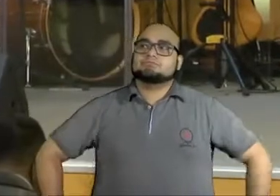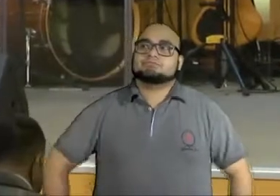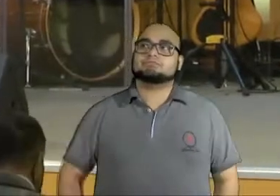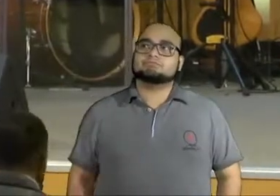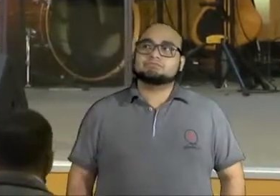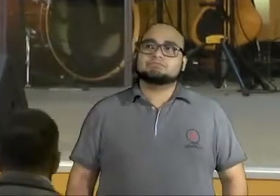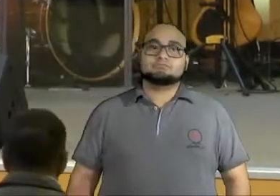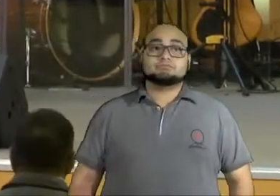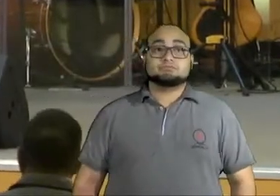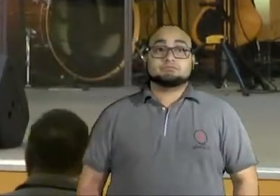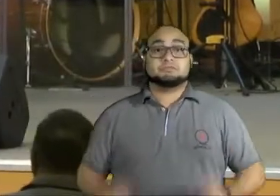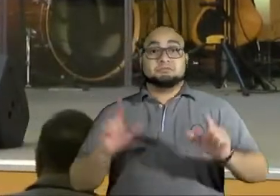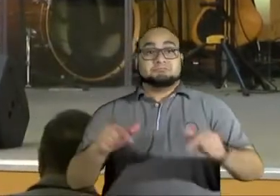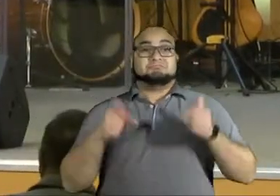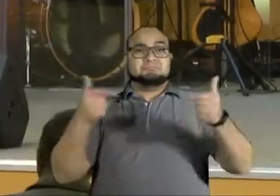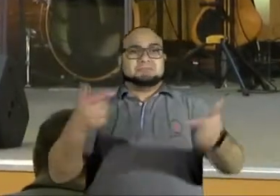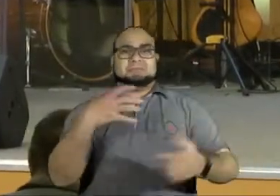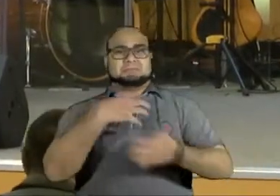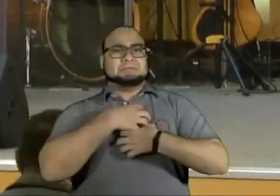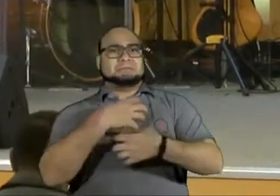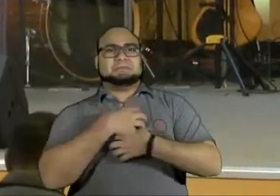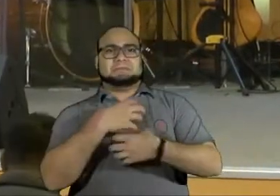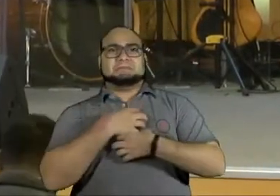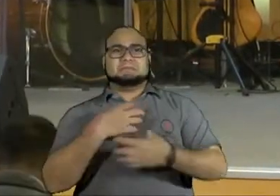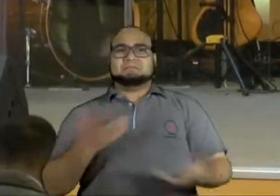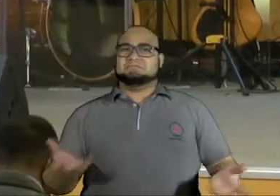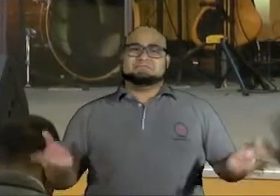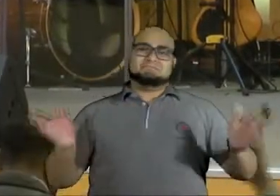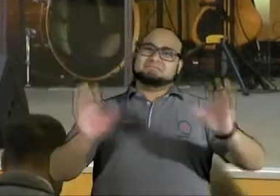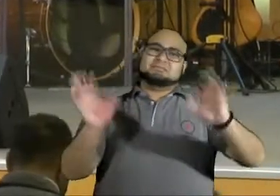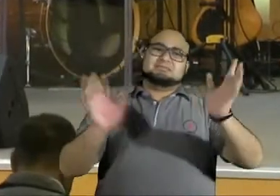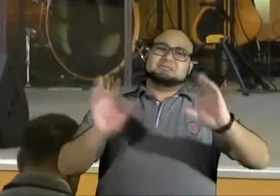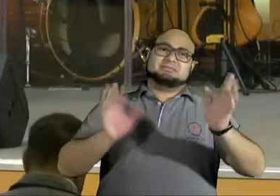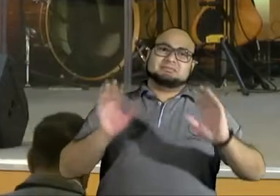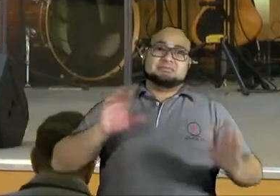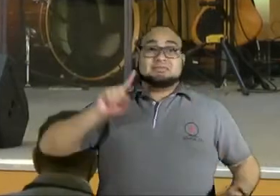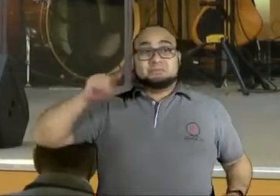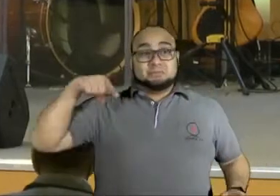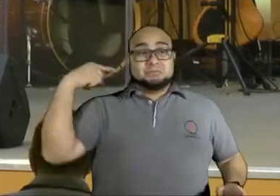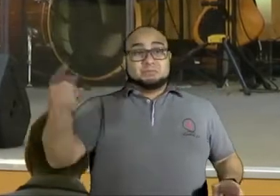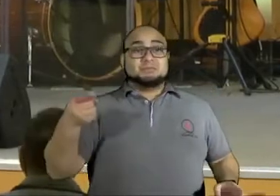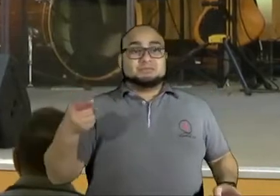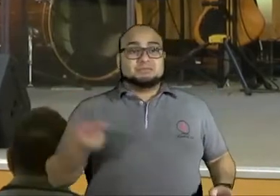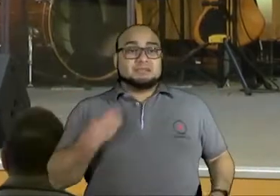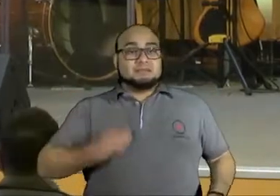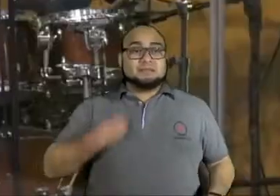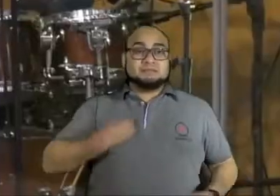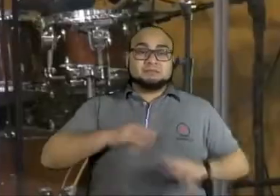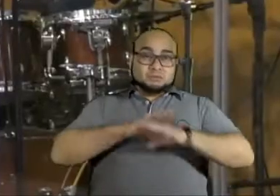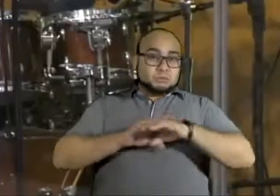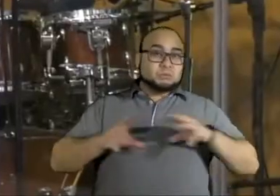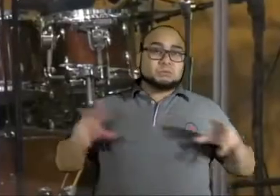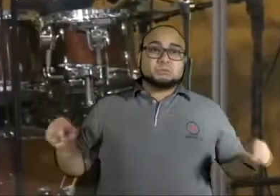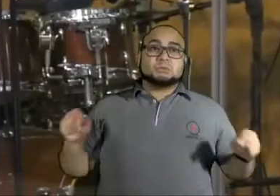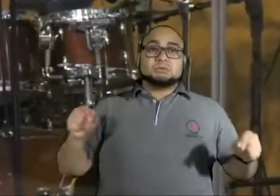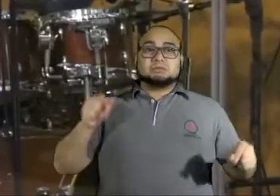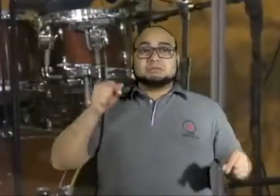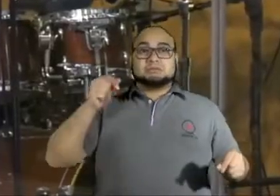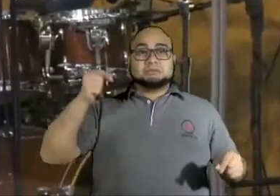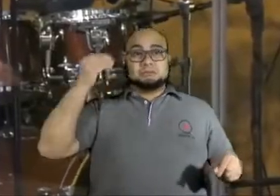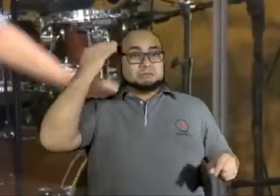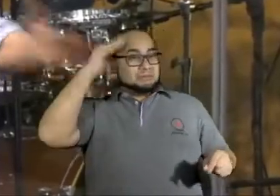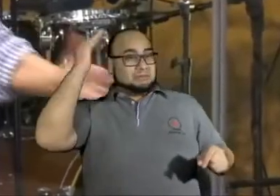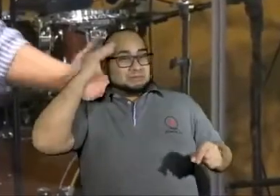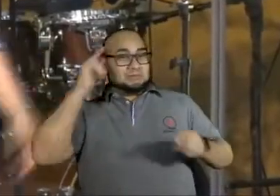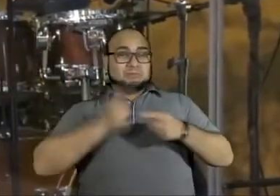sente. Aí não sente de orar, não ora. Depois a vida declina, não sabe por quê. É porque você está querendo espiritualizar o que Deus só mandou